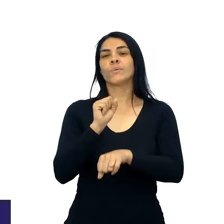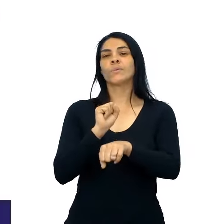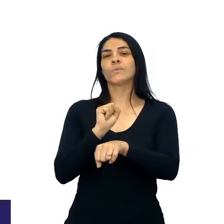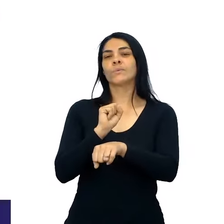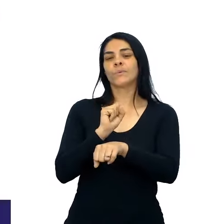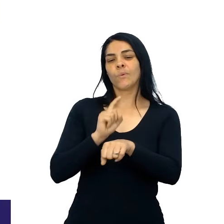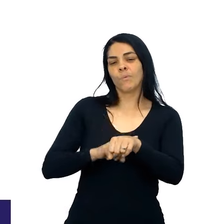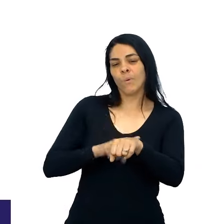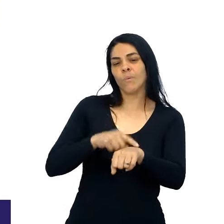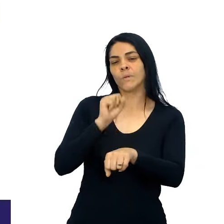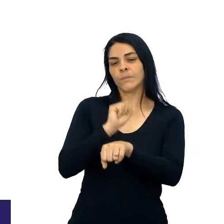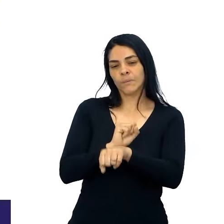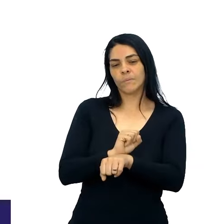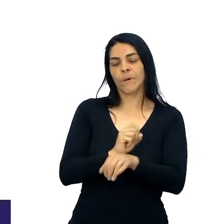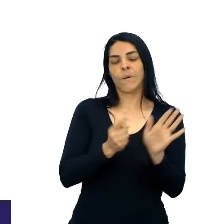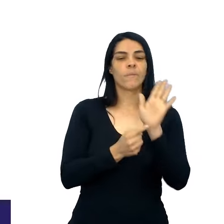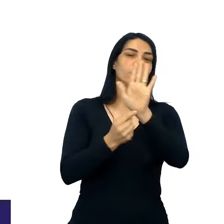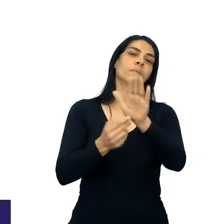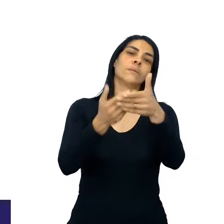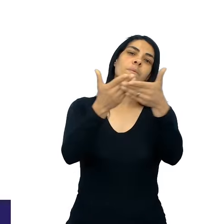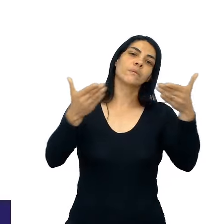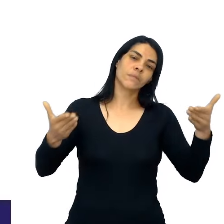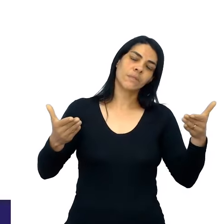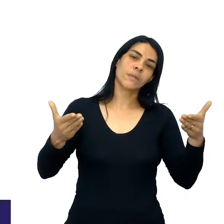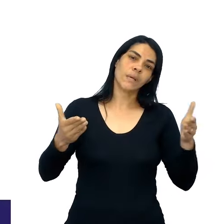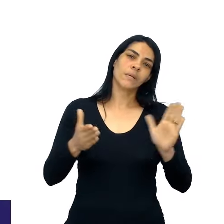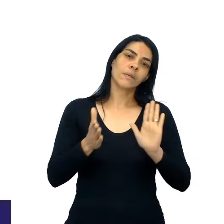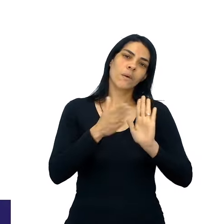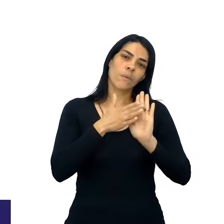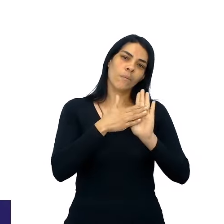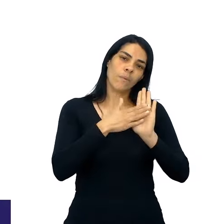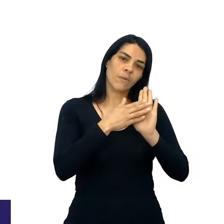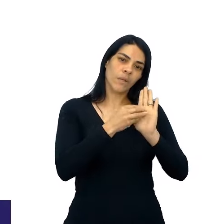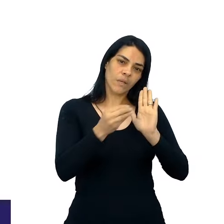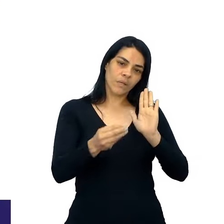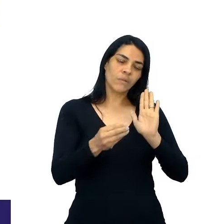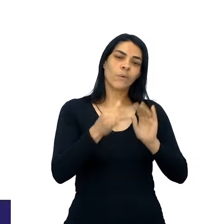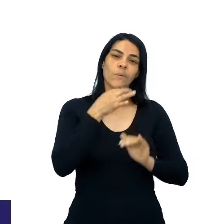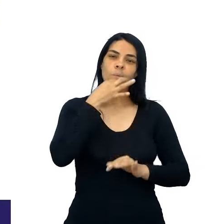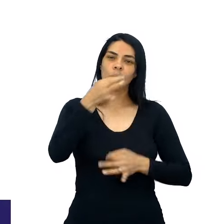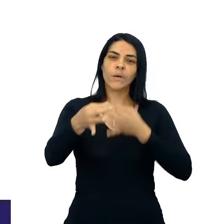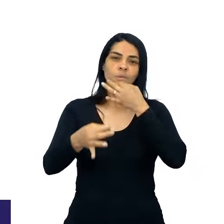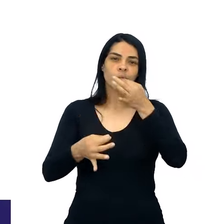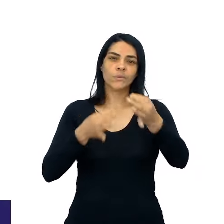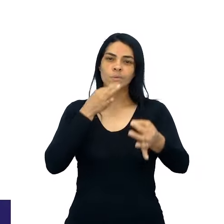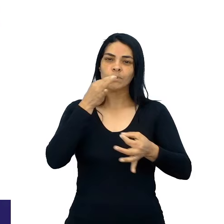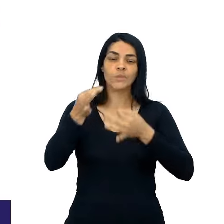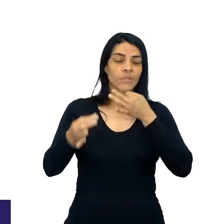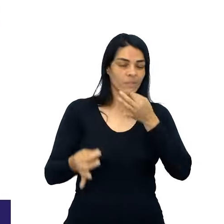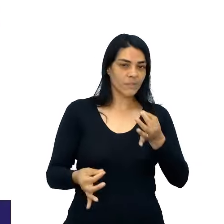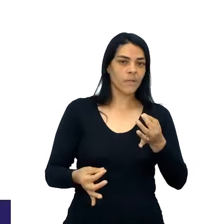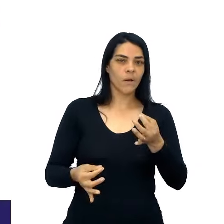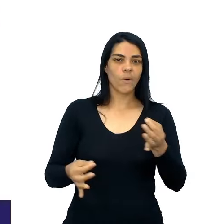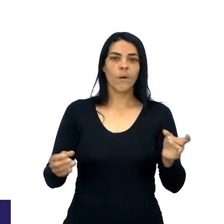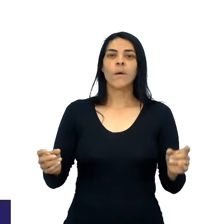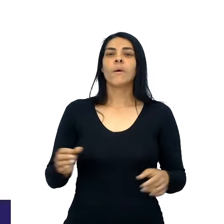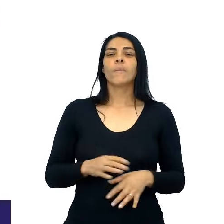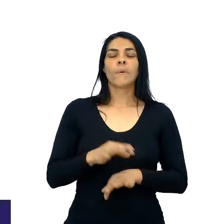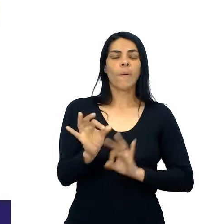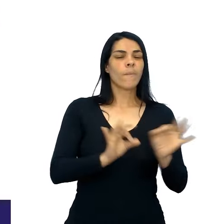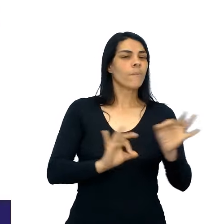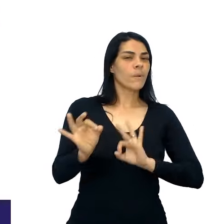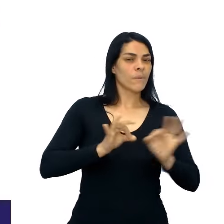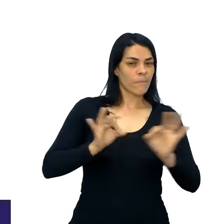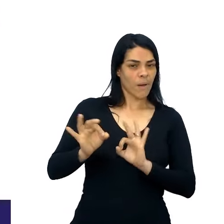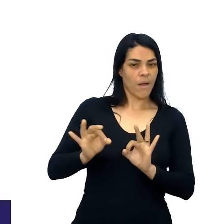nós apresentamos para vocês um modelo didático, de uma forma, uma sugestão para organizar o ensino das práticas de escrita